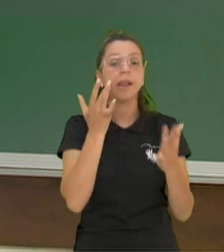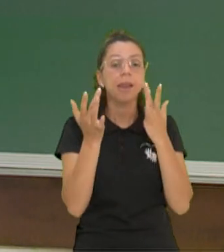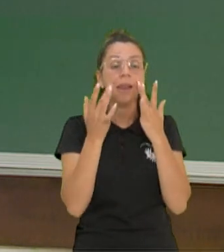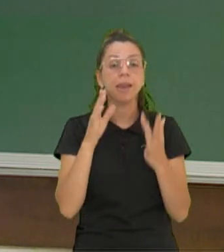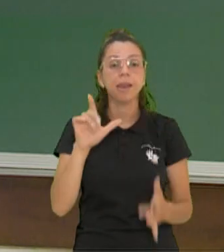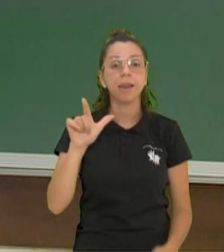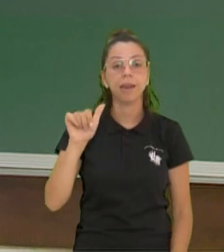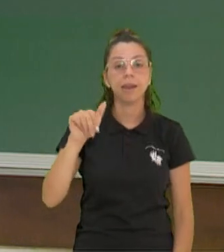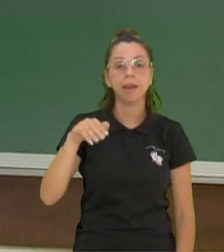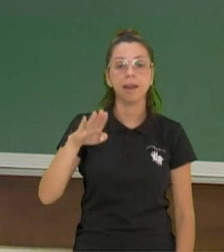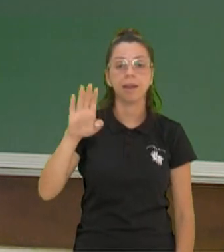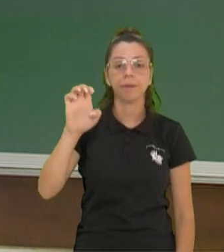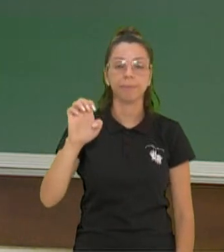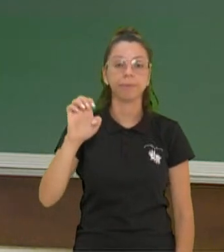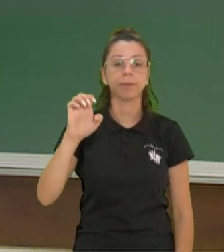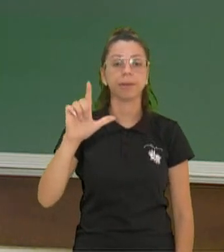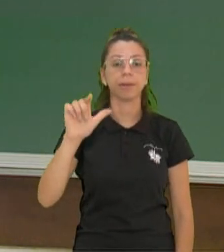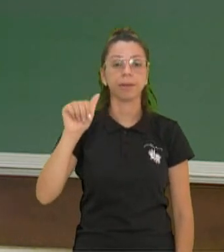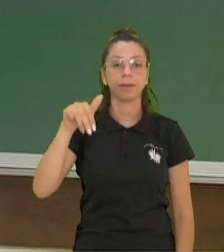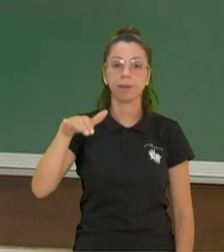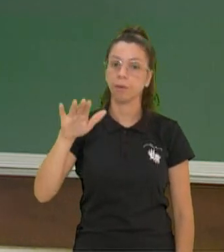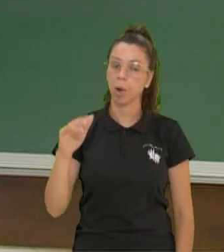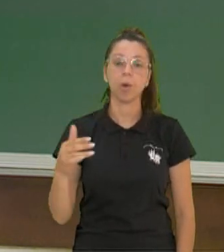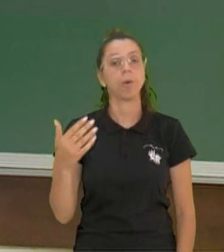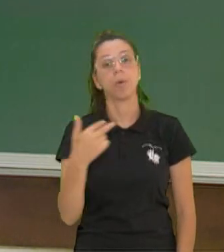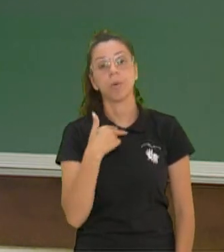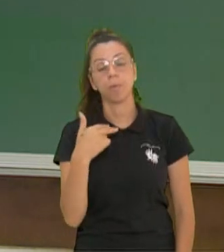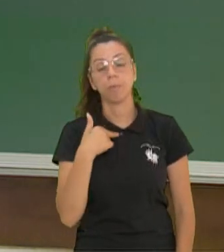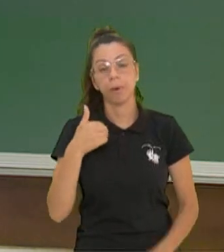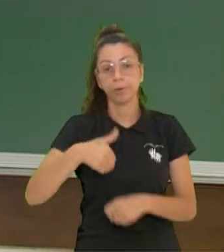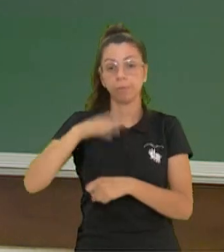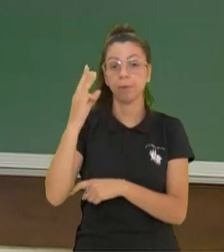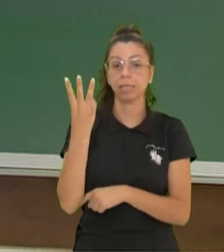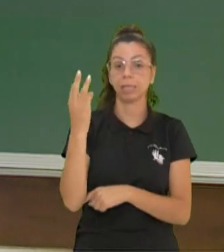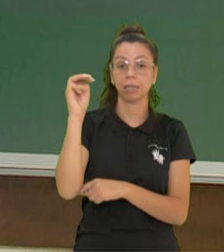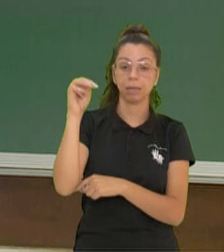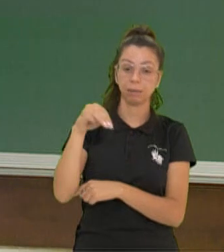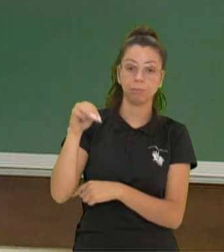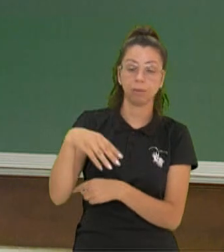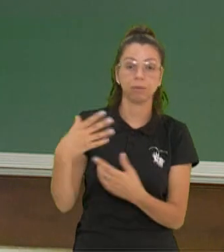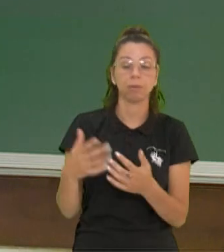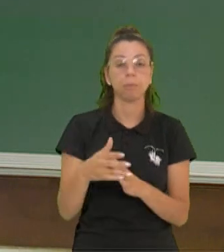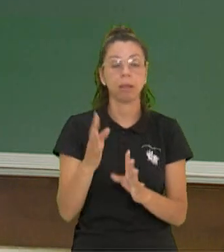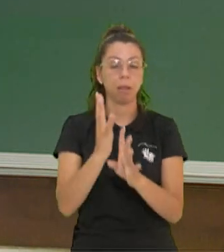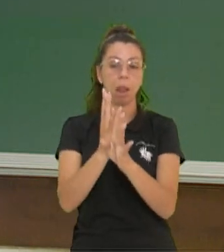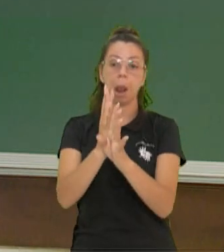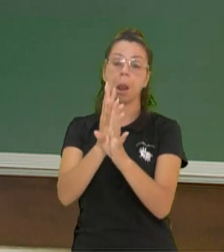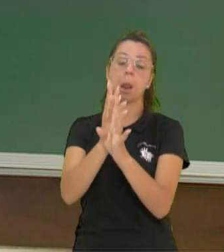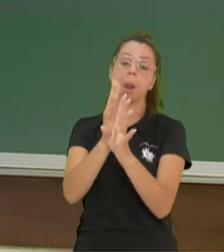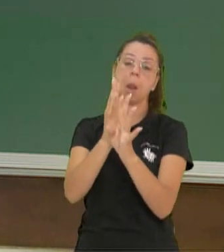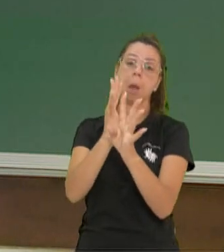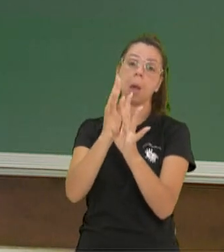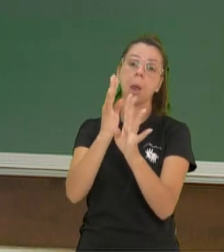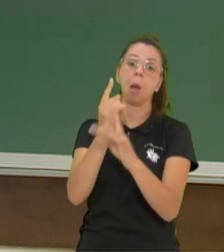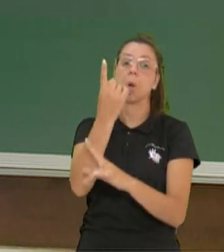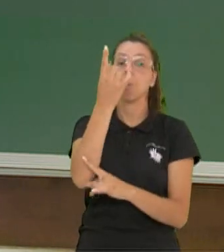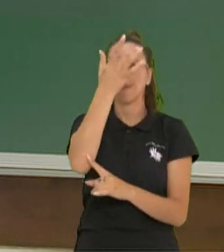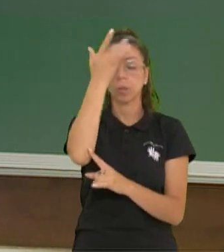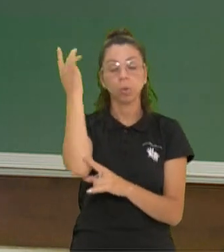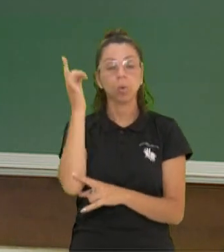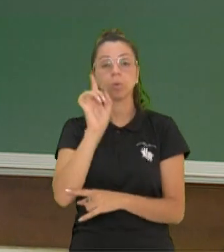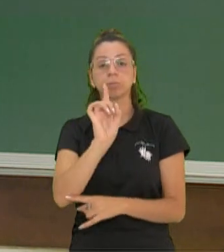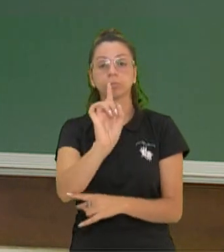Lambe Lambe não pode durar mais do que 3 minutos. Por quê? Imaginou uma fila enorme, só é um público por